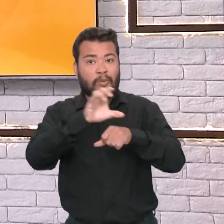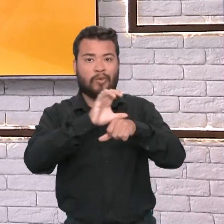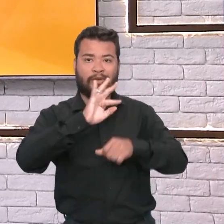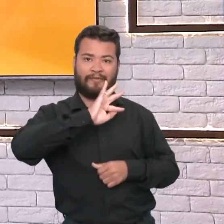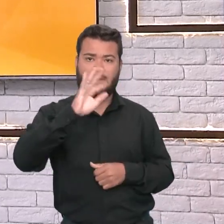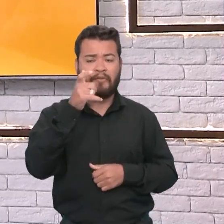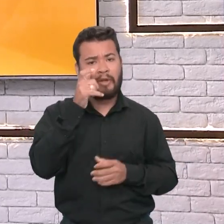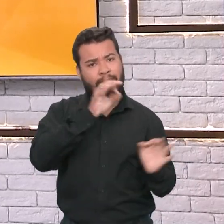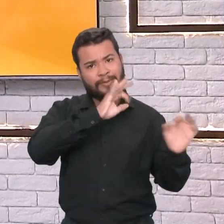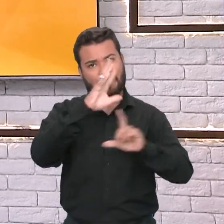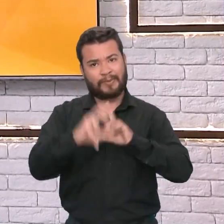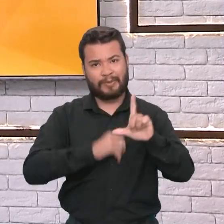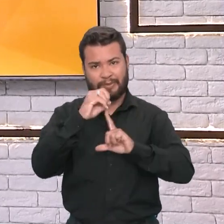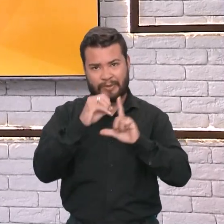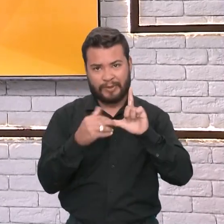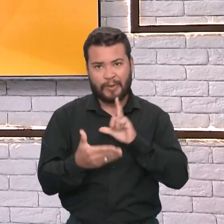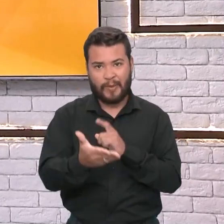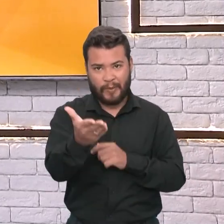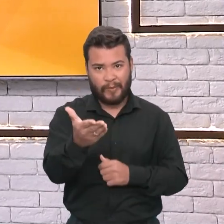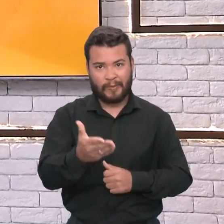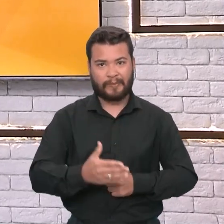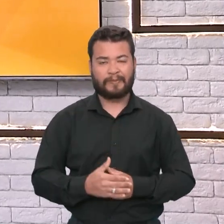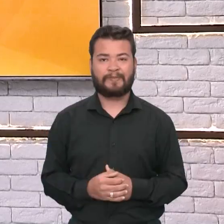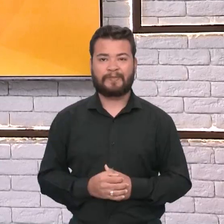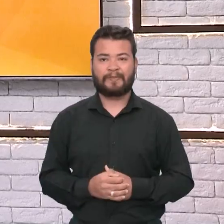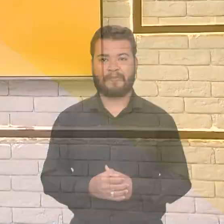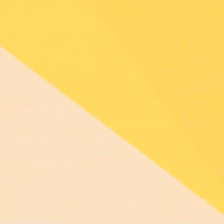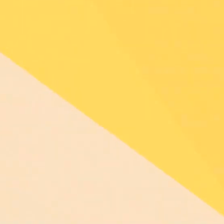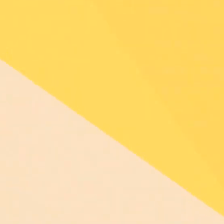o Mundo UFG já está no ar.